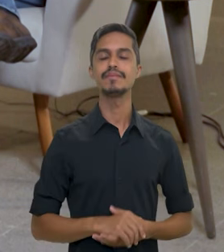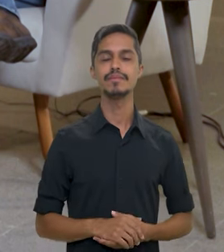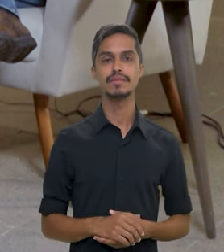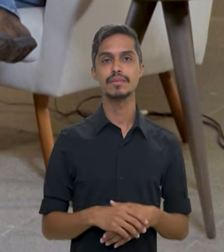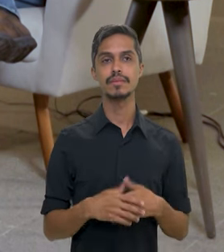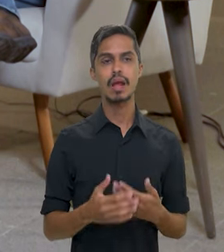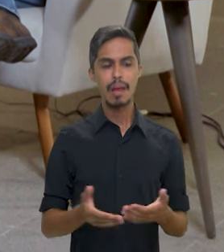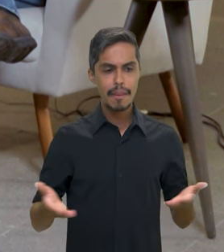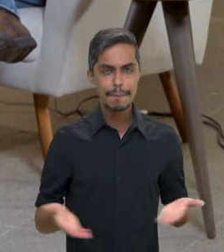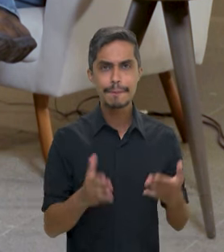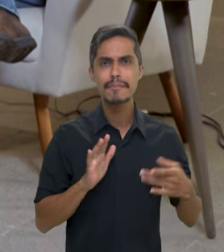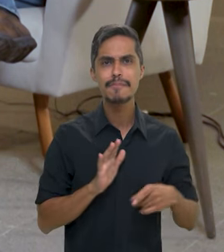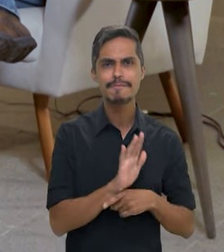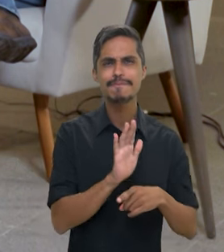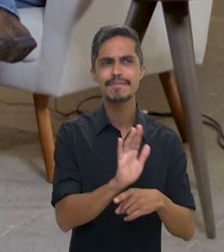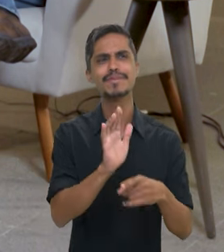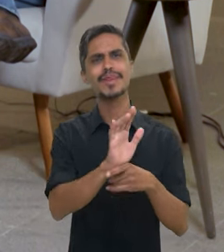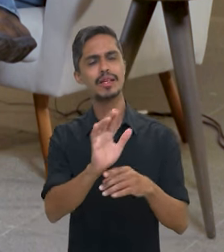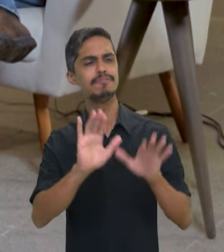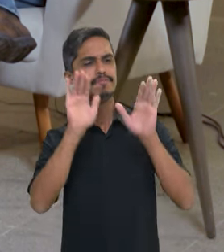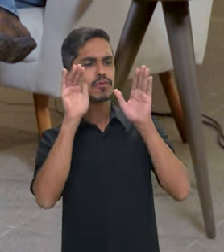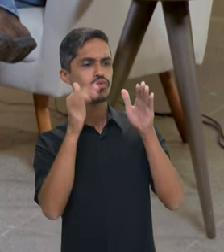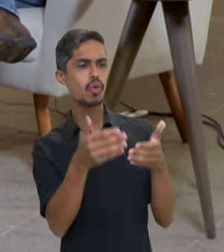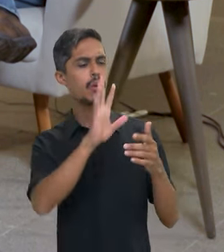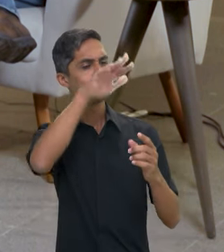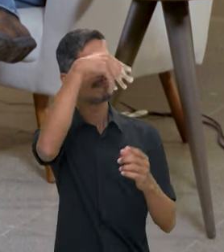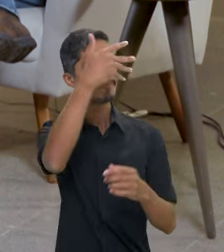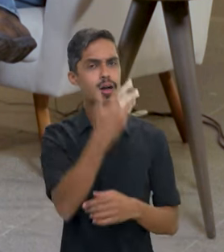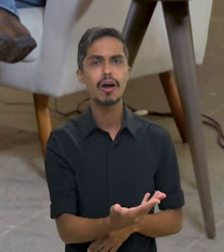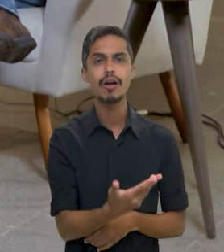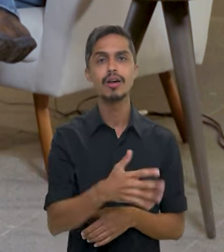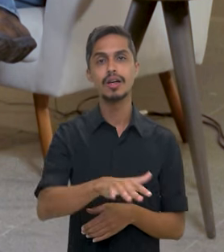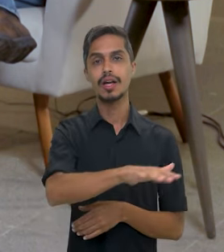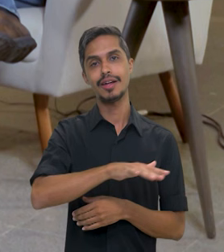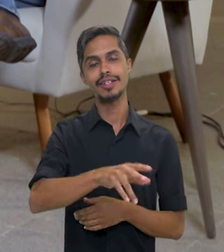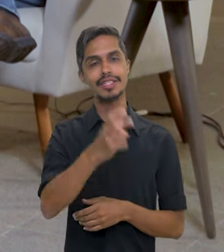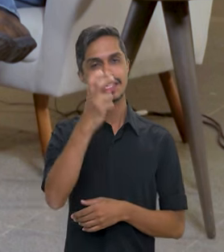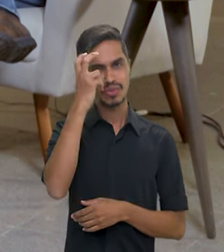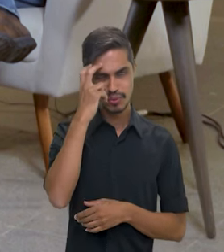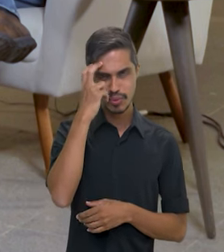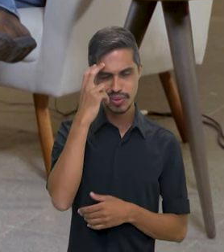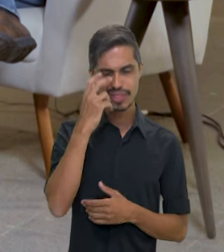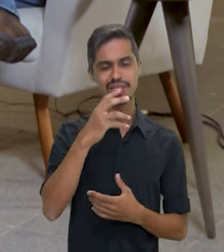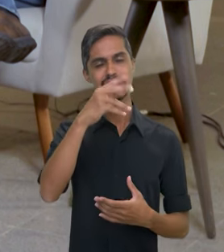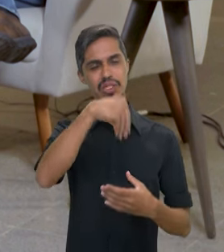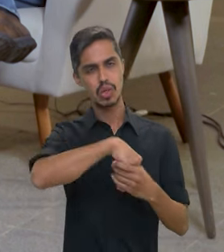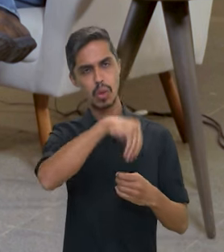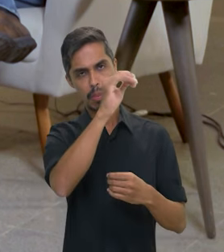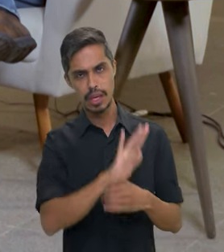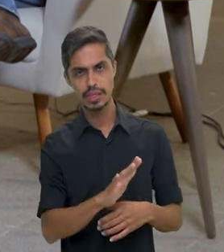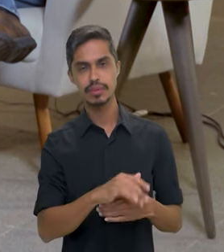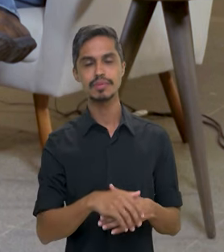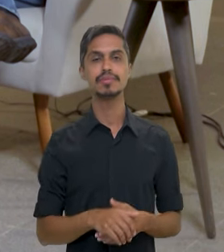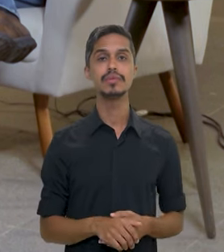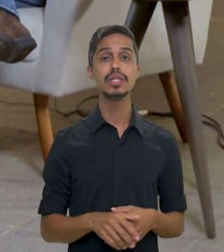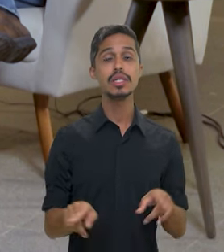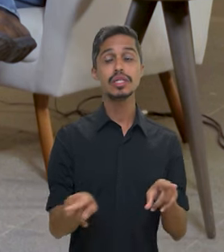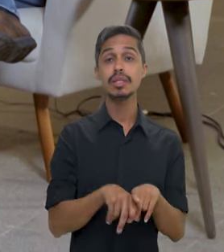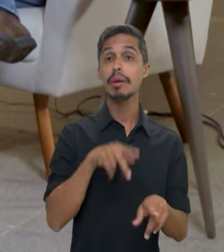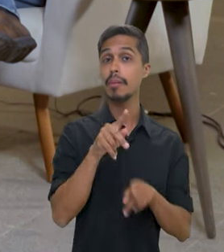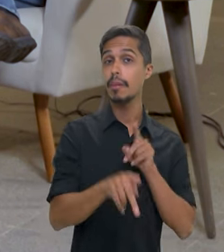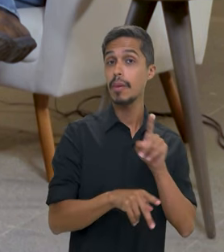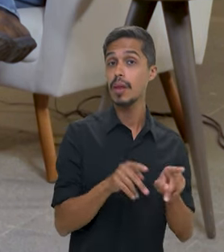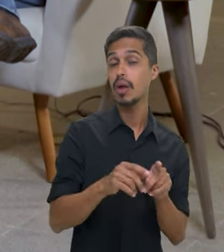alimentar, socorrer, né? prestigiar o setor da cultura do Brasil, os agentes